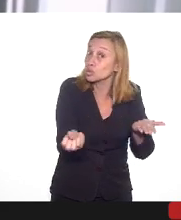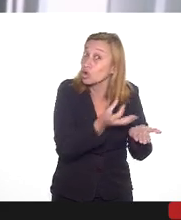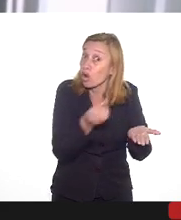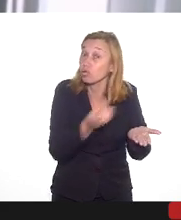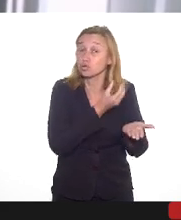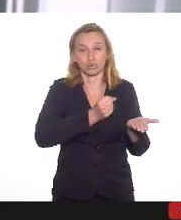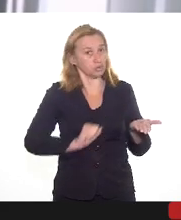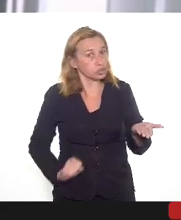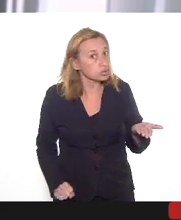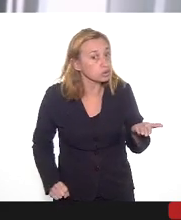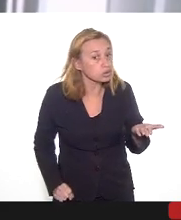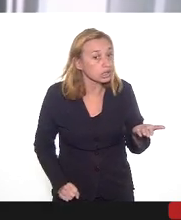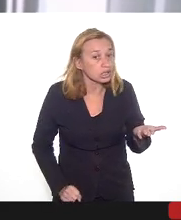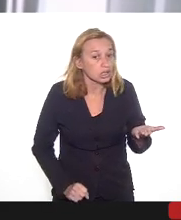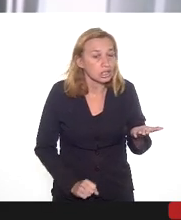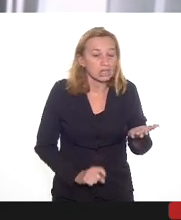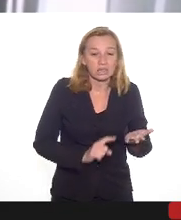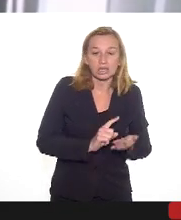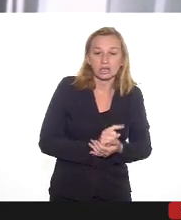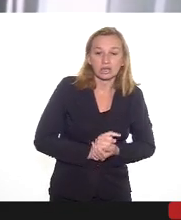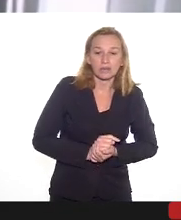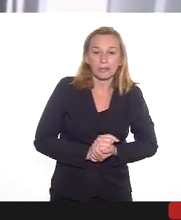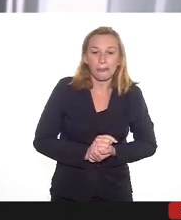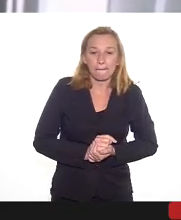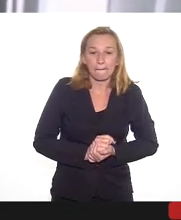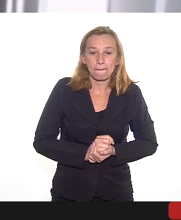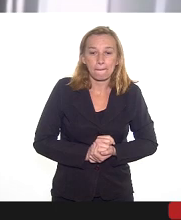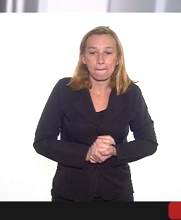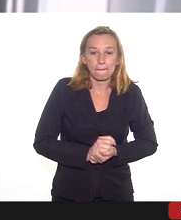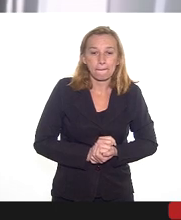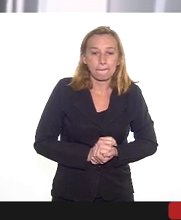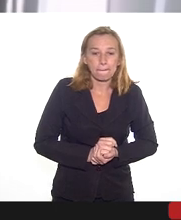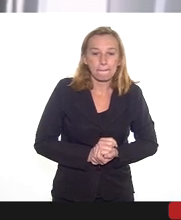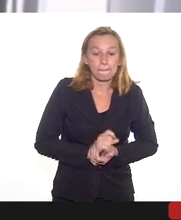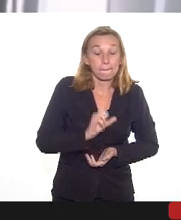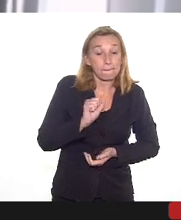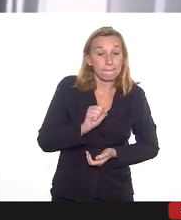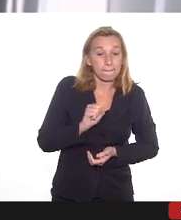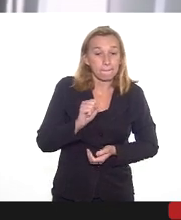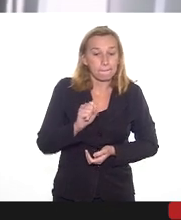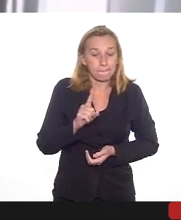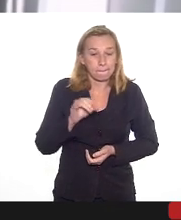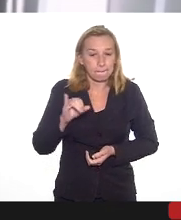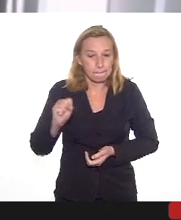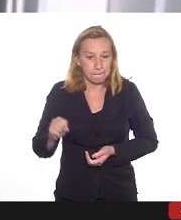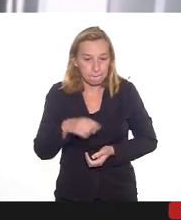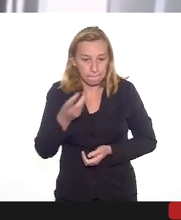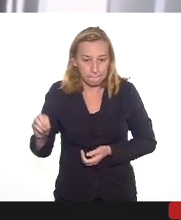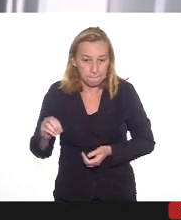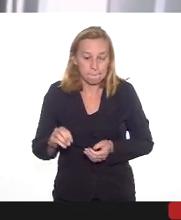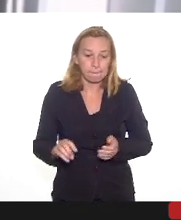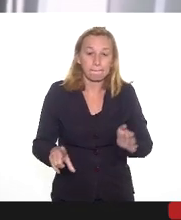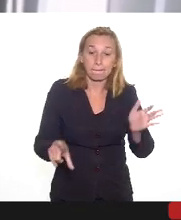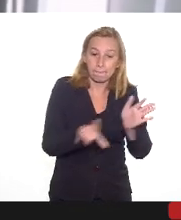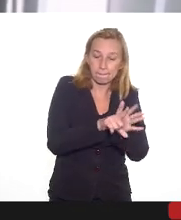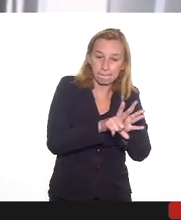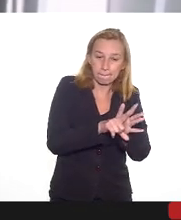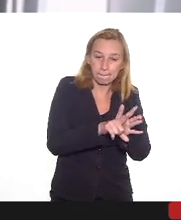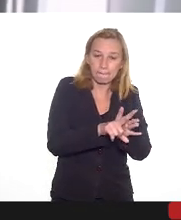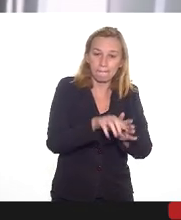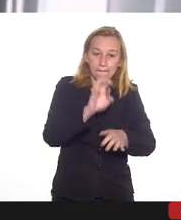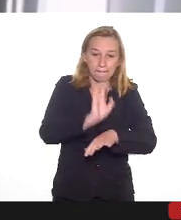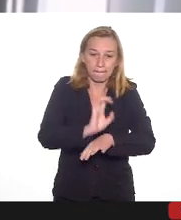temos recursos novos, que não apenas a adesão ao regime vai permitir novamente que o Estado passe